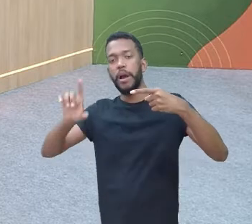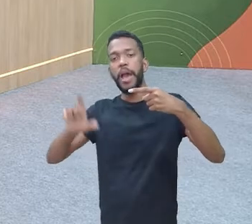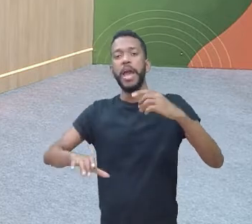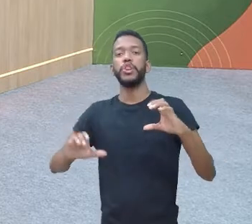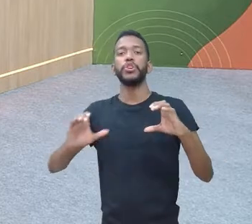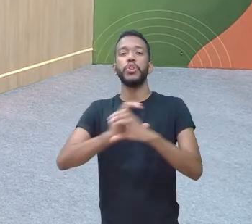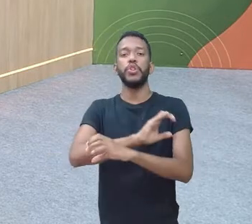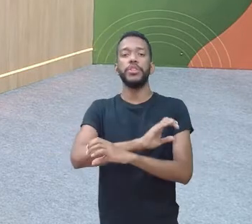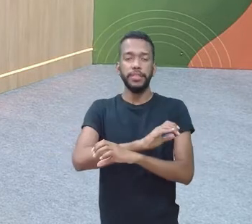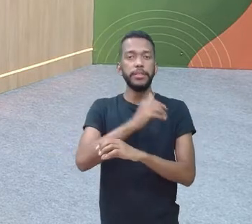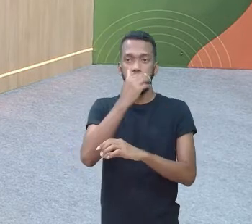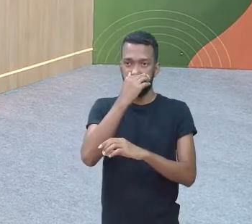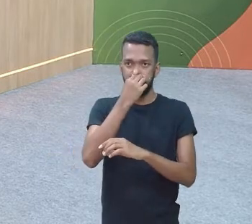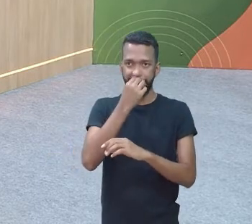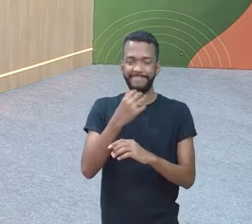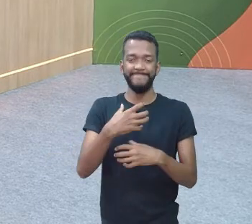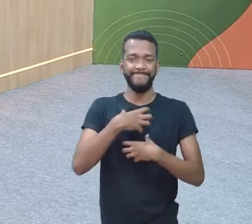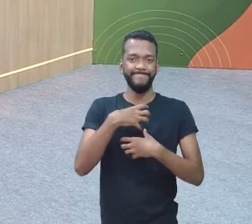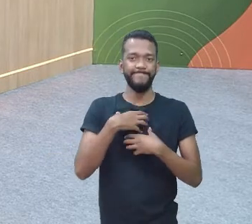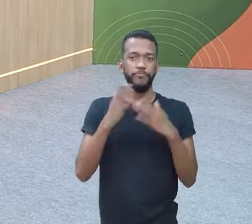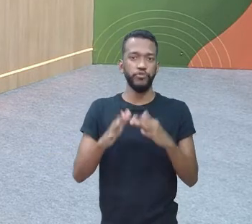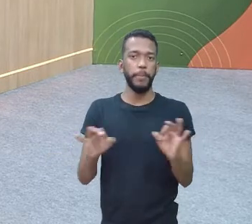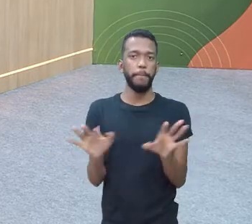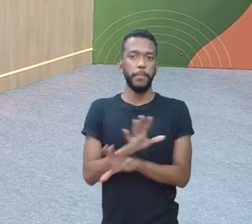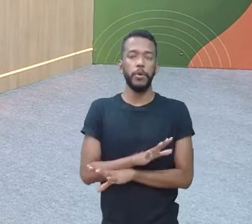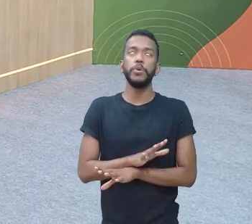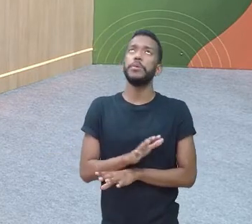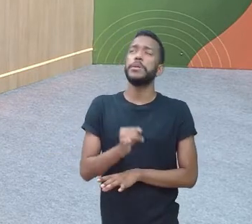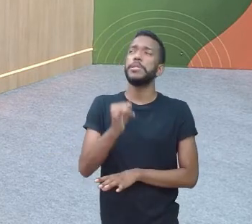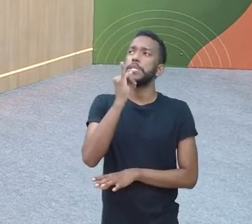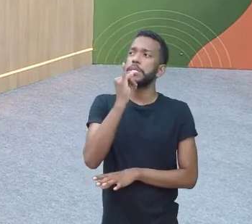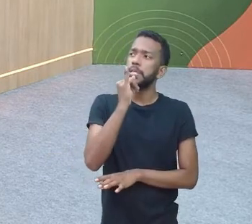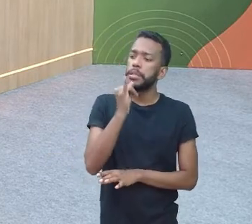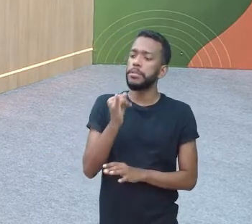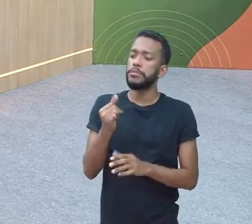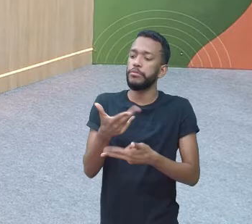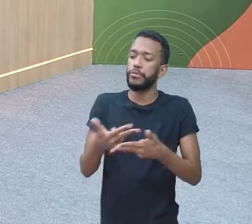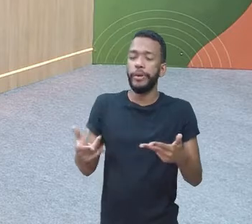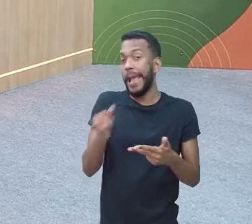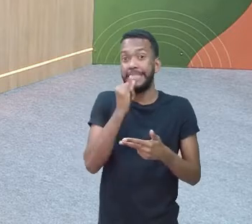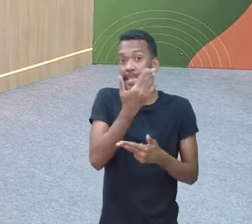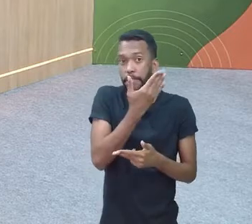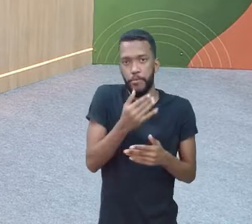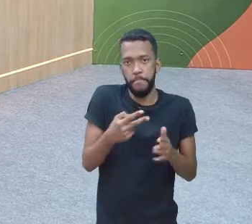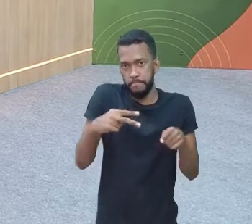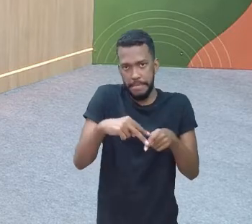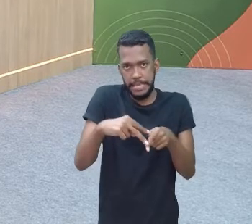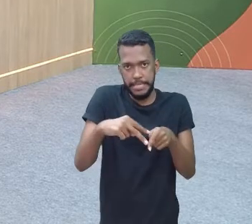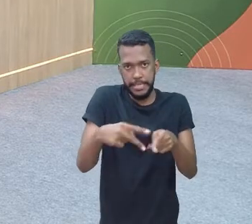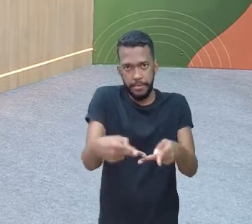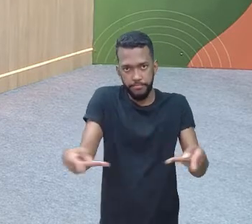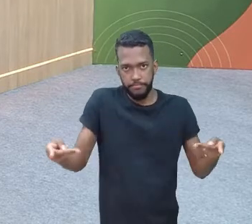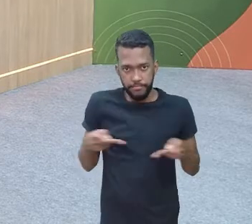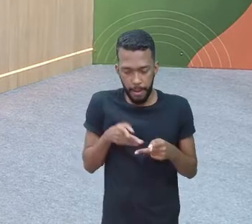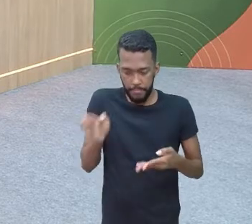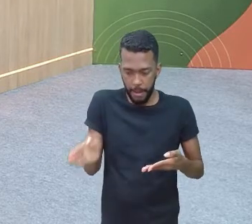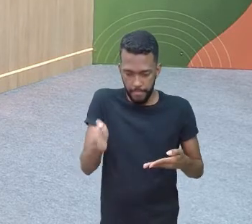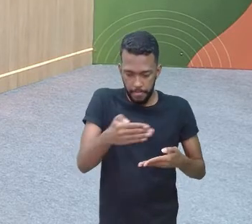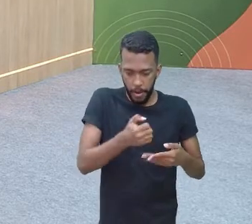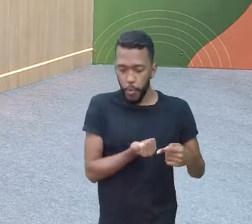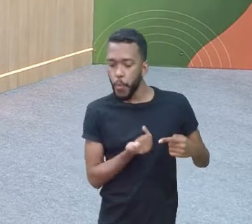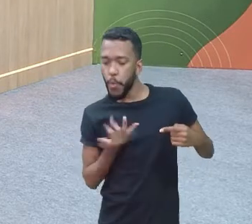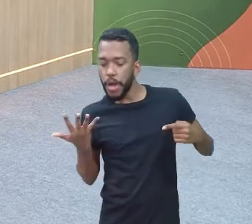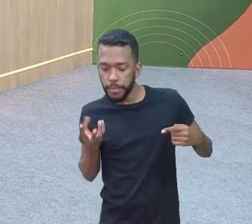total de partes em que aquela situação, aquele objeto, no caso ali a pizza, foi dividida.